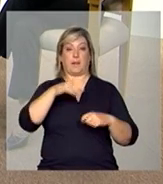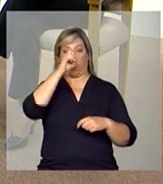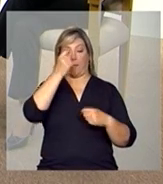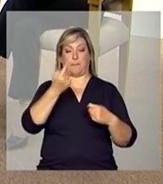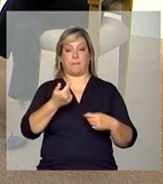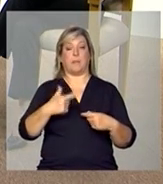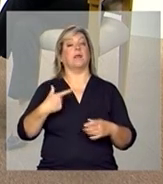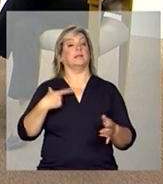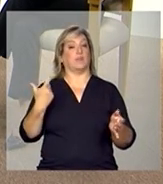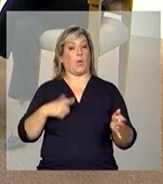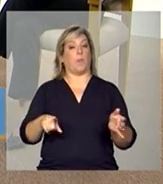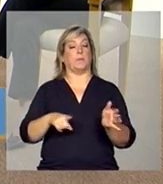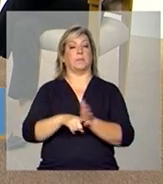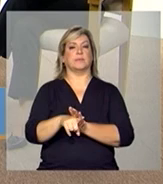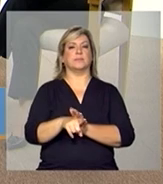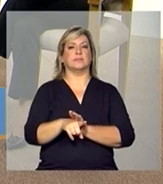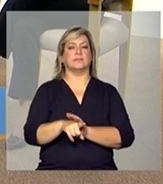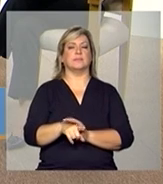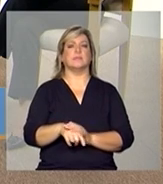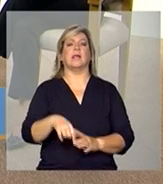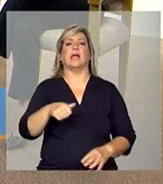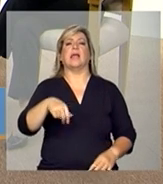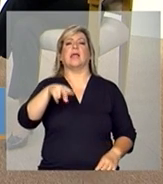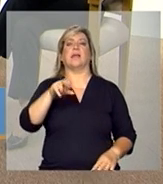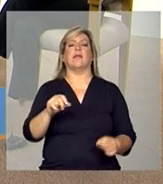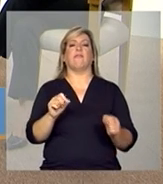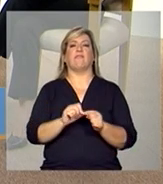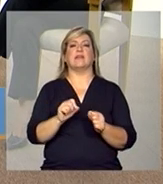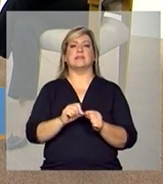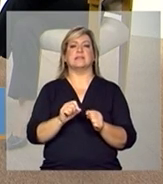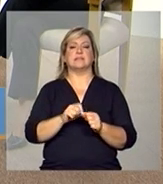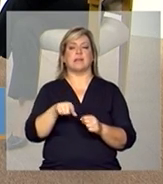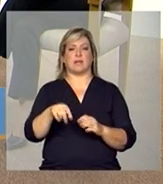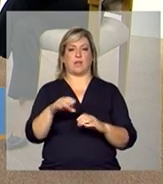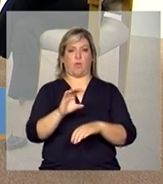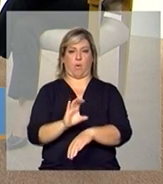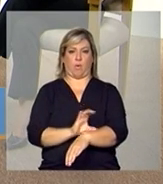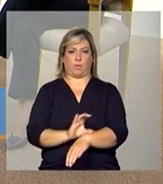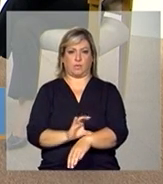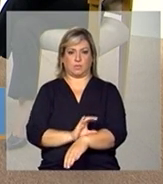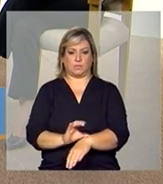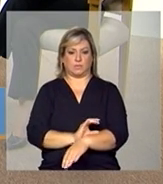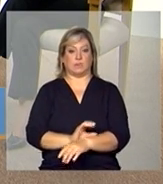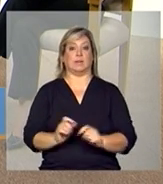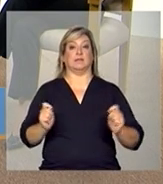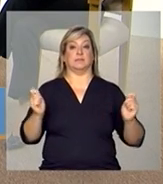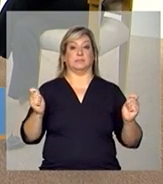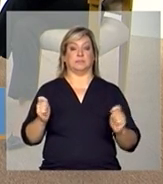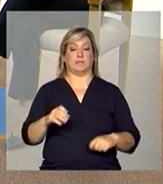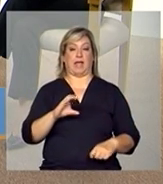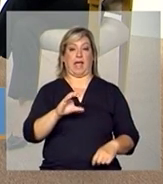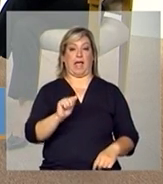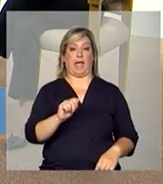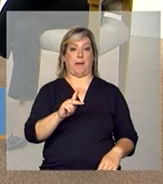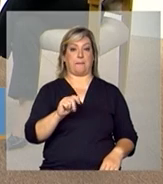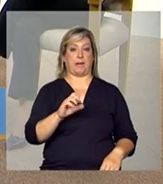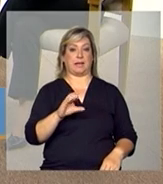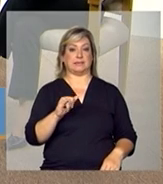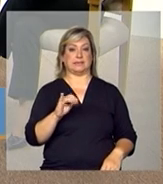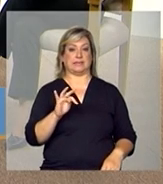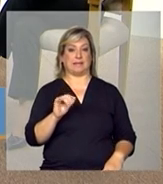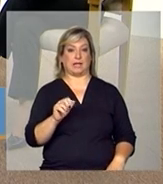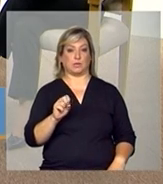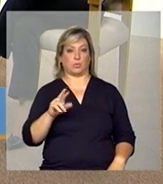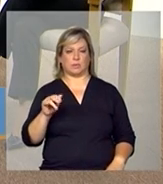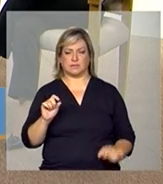vem a pergunta né quem fizer o curso de do do capacita suas é isso isso sim tem